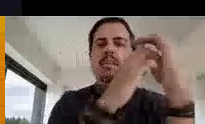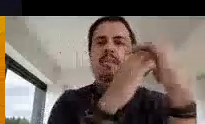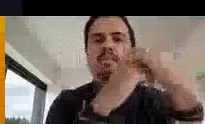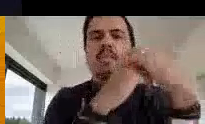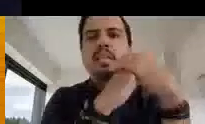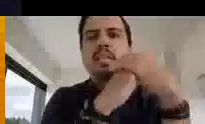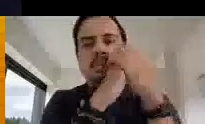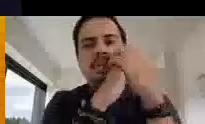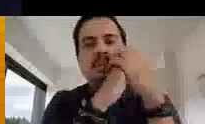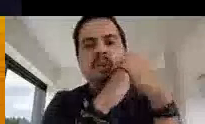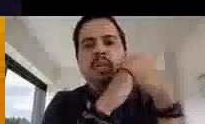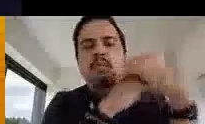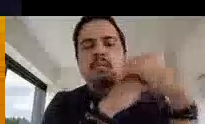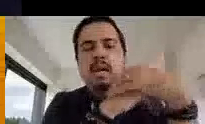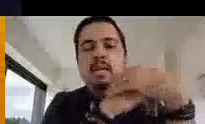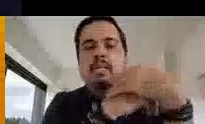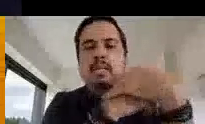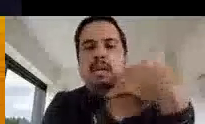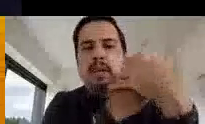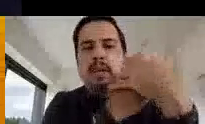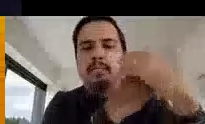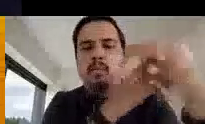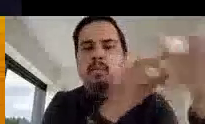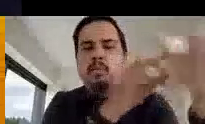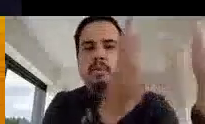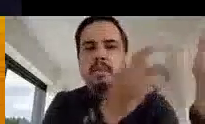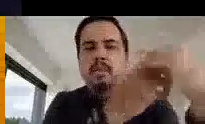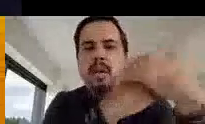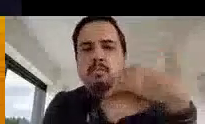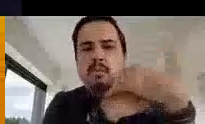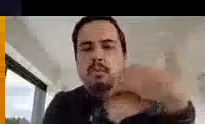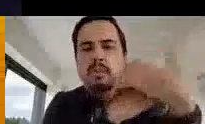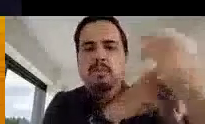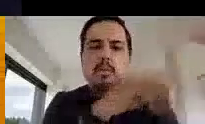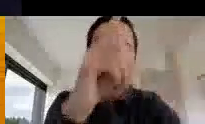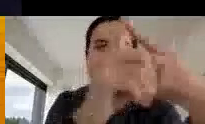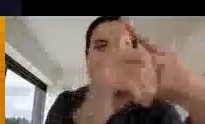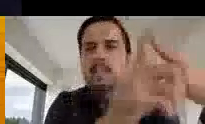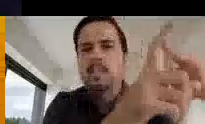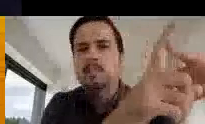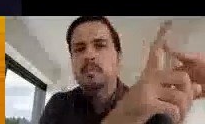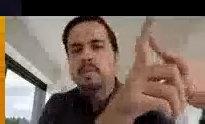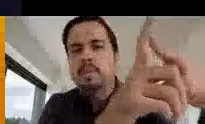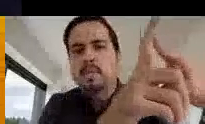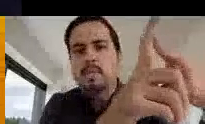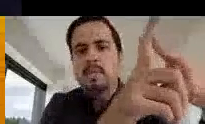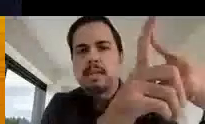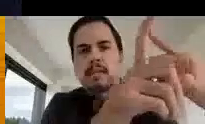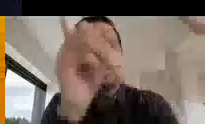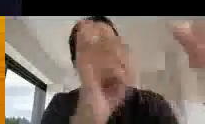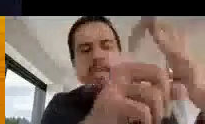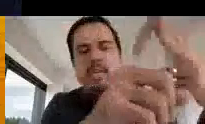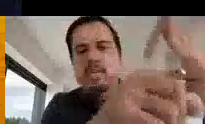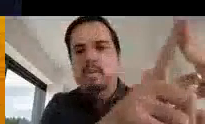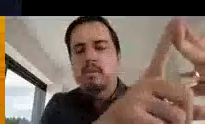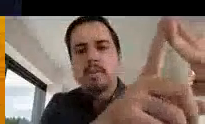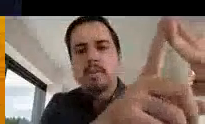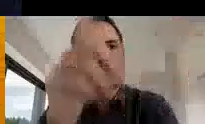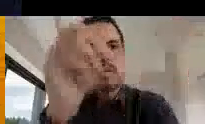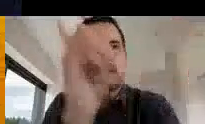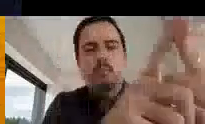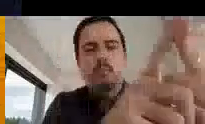se enganando aí, você vai crescendo de pouquinho a pouquinho. De repente vem uma mudança de mercado brusca, vem desde uma pandemia,